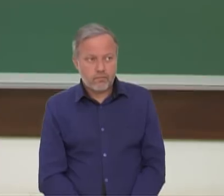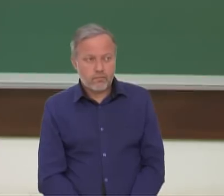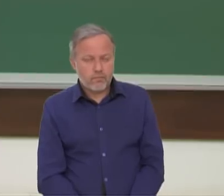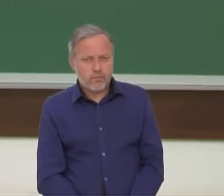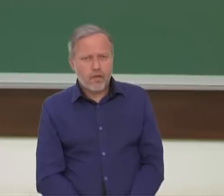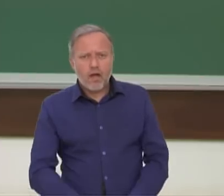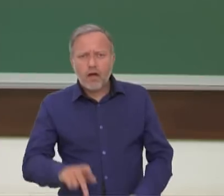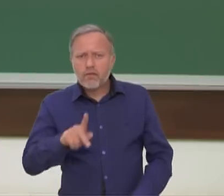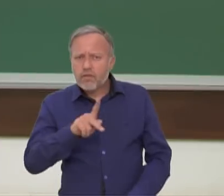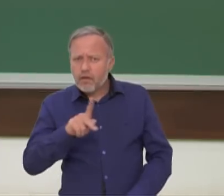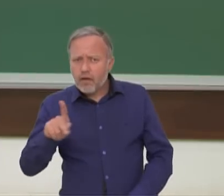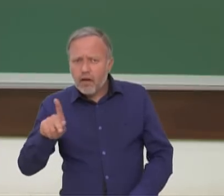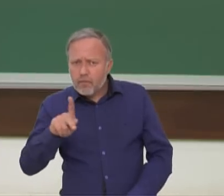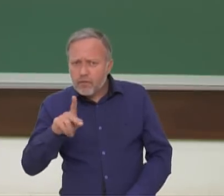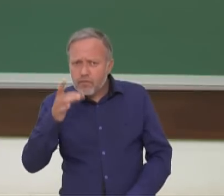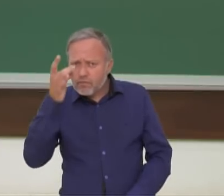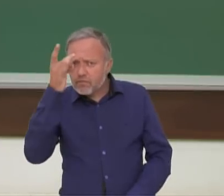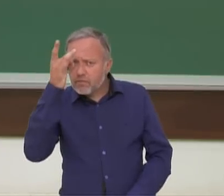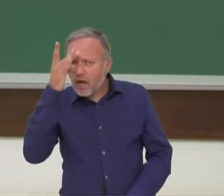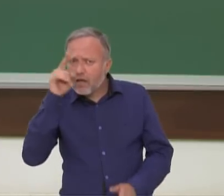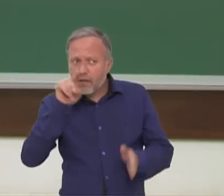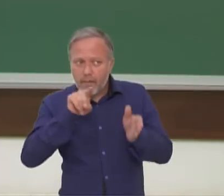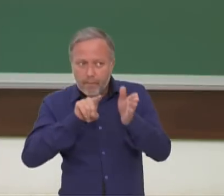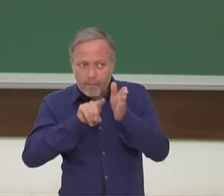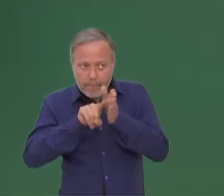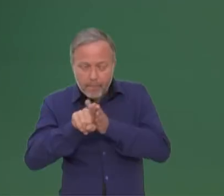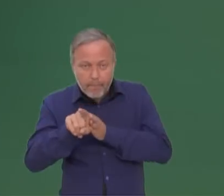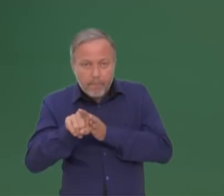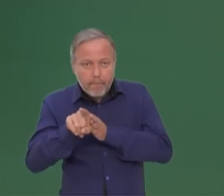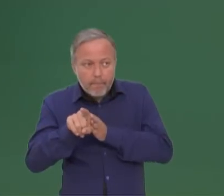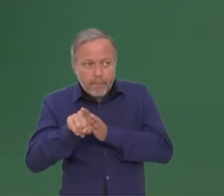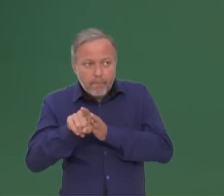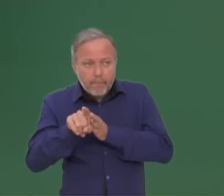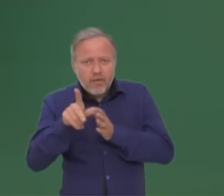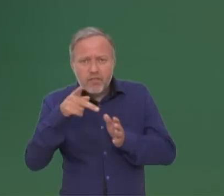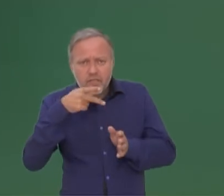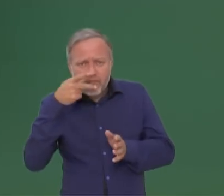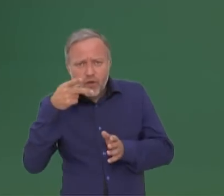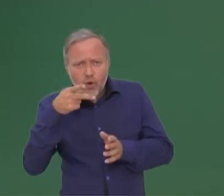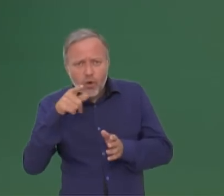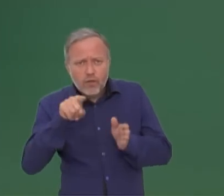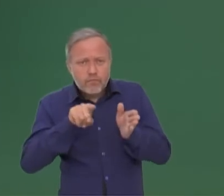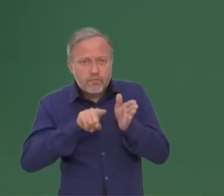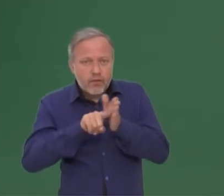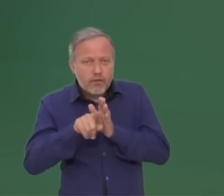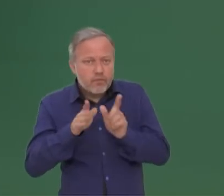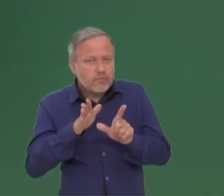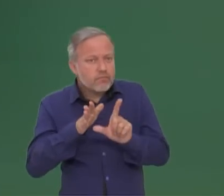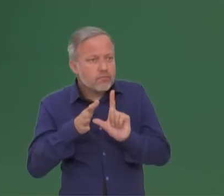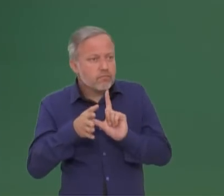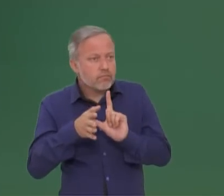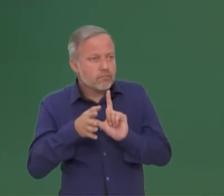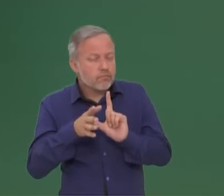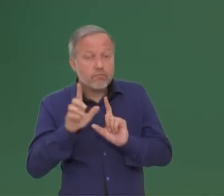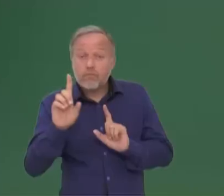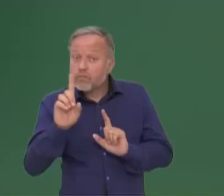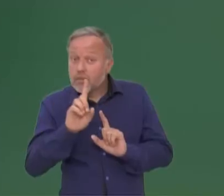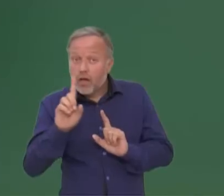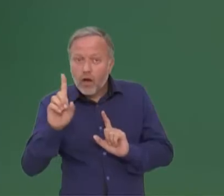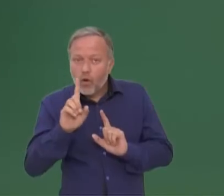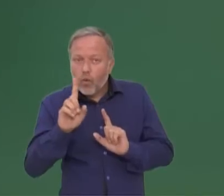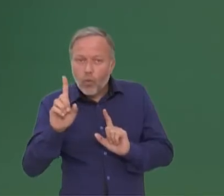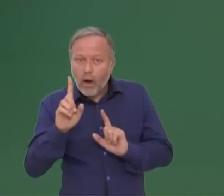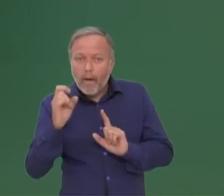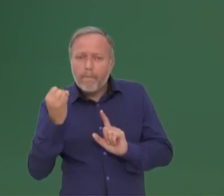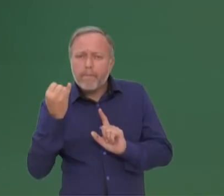Fabiana, esse exercício foi fácil, esse quiz, esse eu acertei de primeira, você acabou de falar no quiz anterior. Não é um